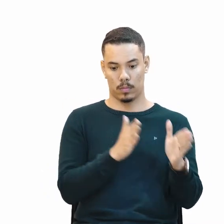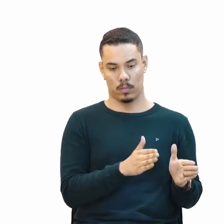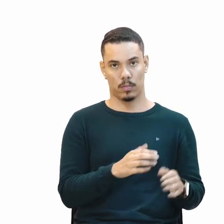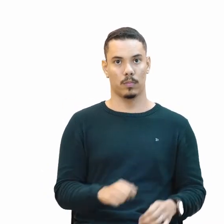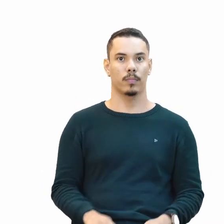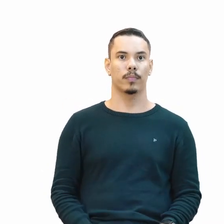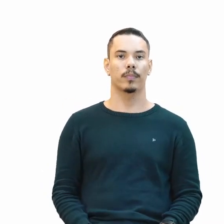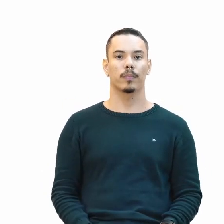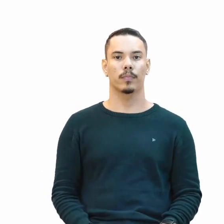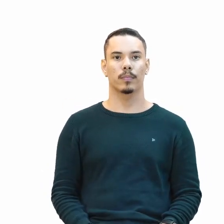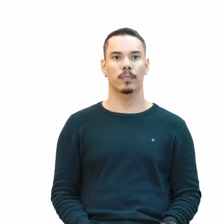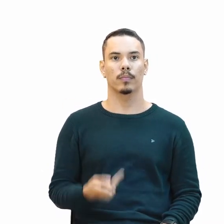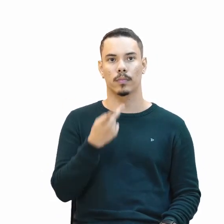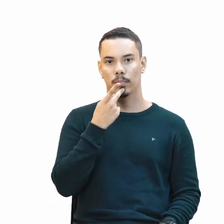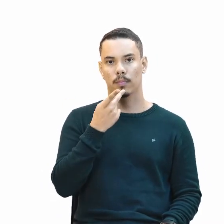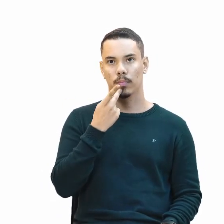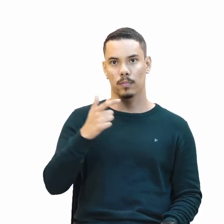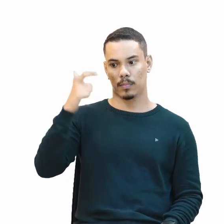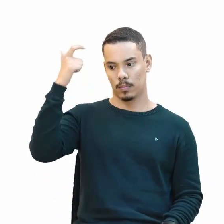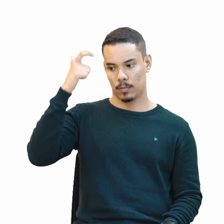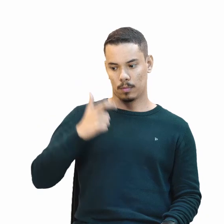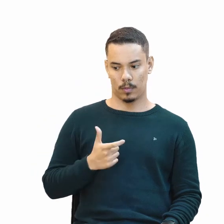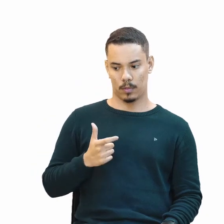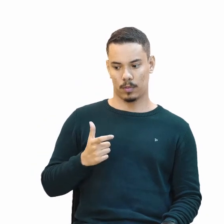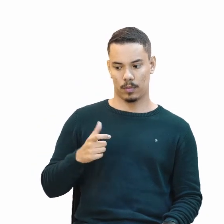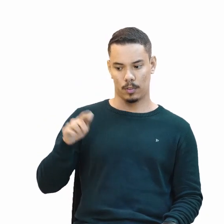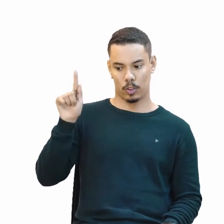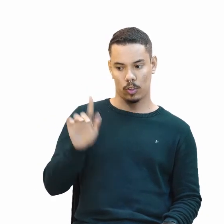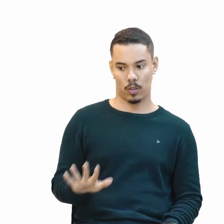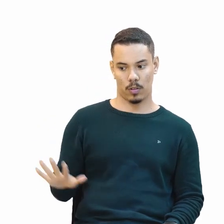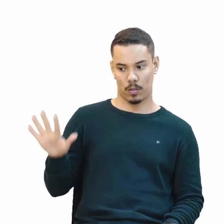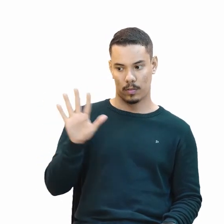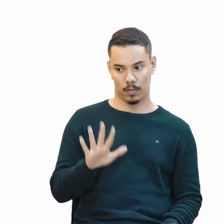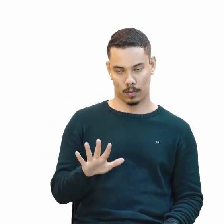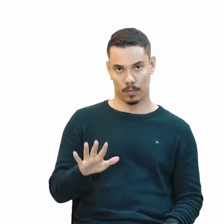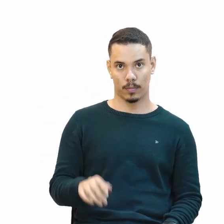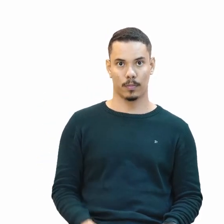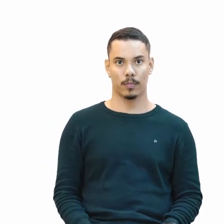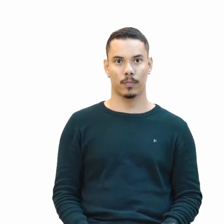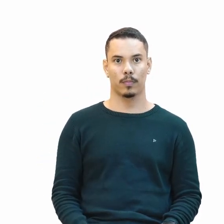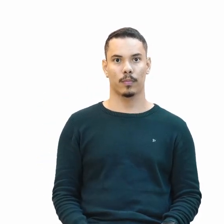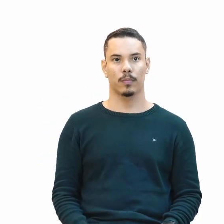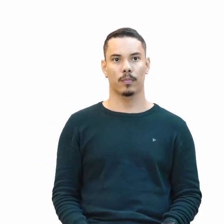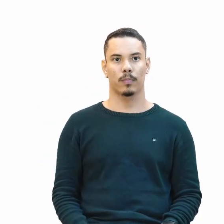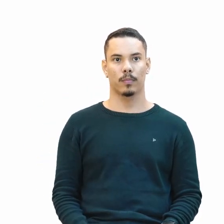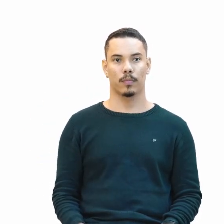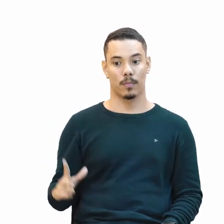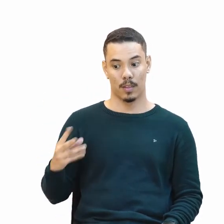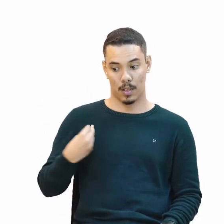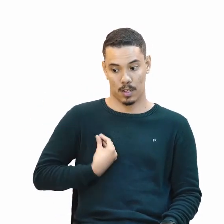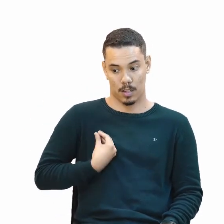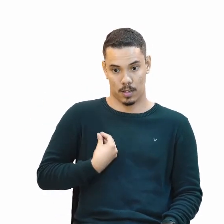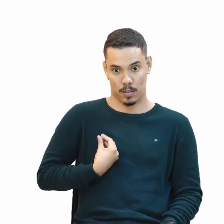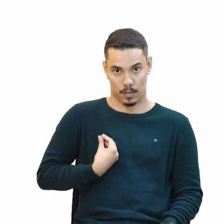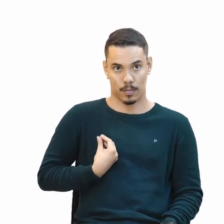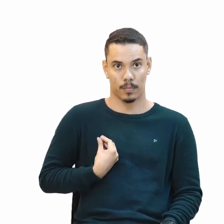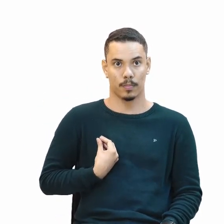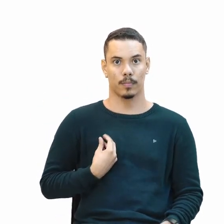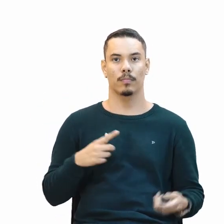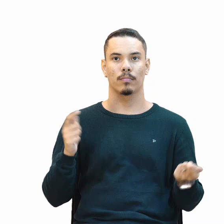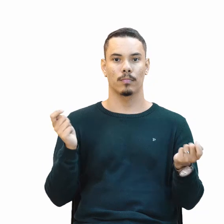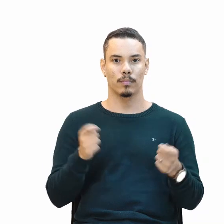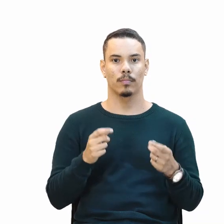ele trabalha o ser em geral, o ser no sentido de existência, aquilo que é percebido